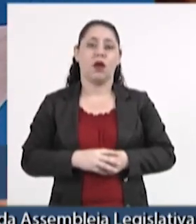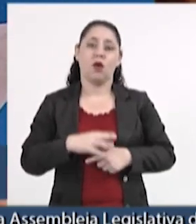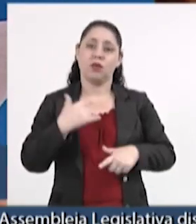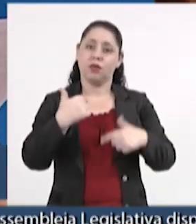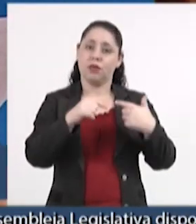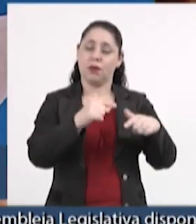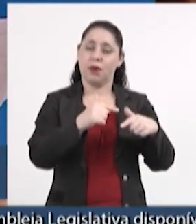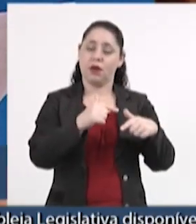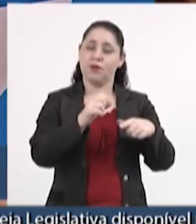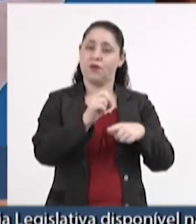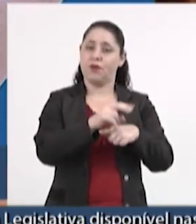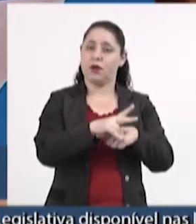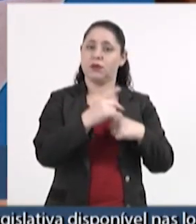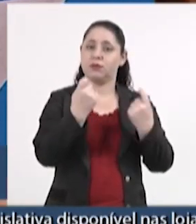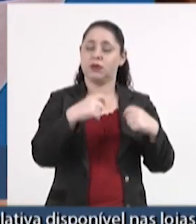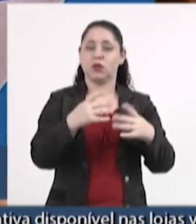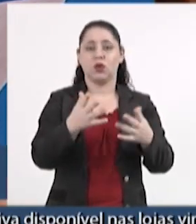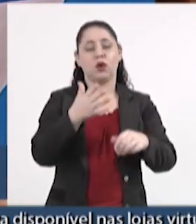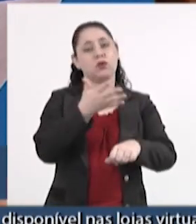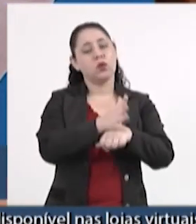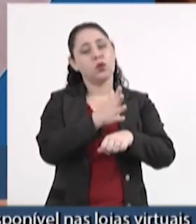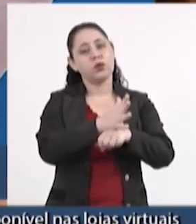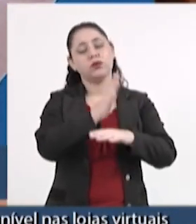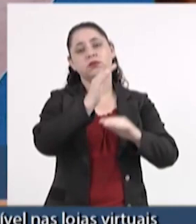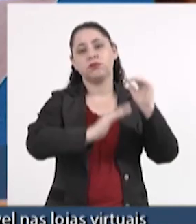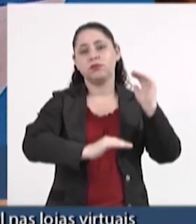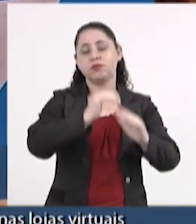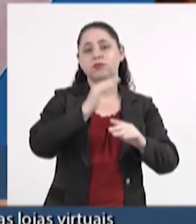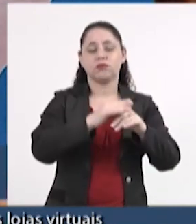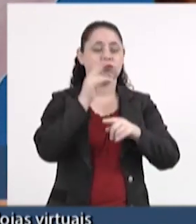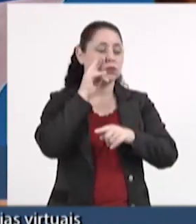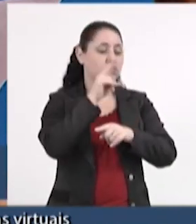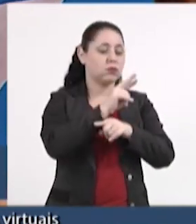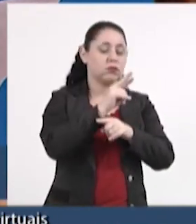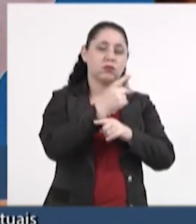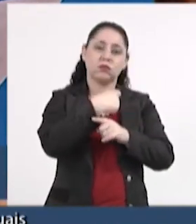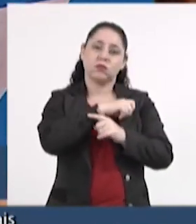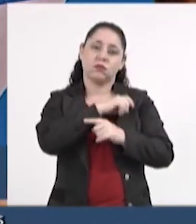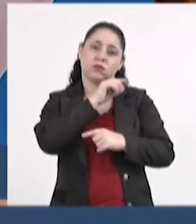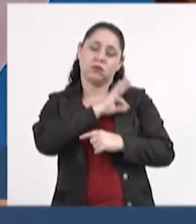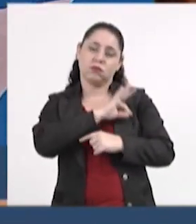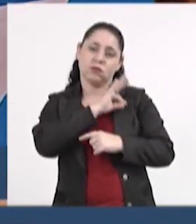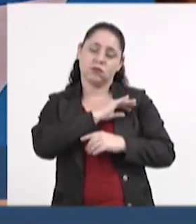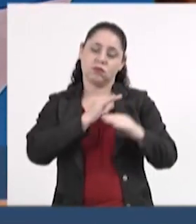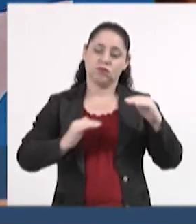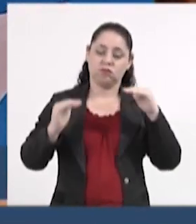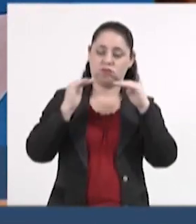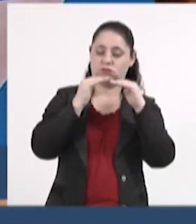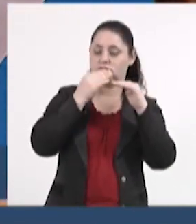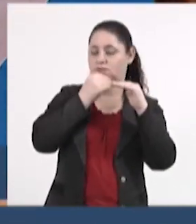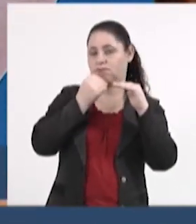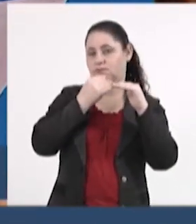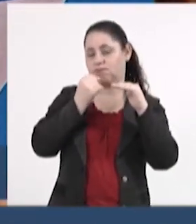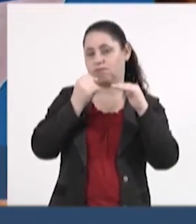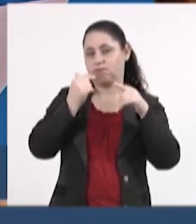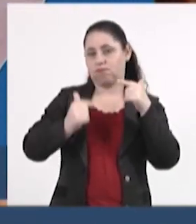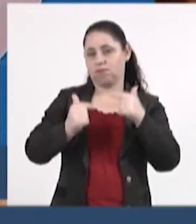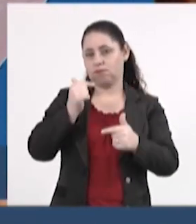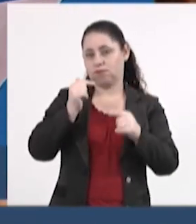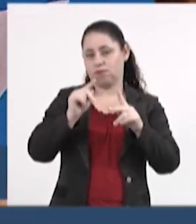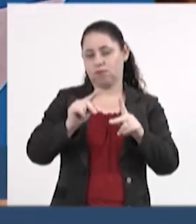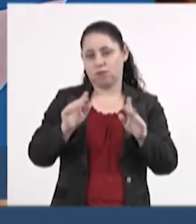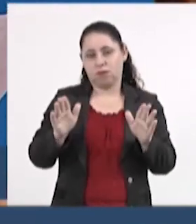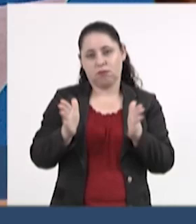de trabalho, são necessárias qualificações, fiscalizações para garantir salários igual aos dos homens,